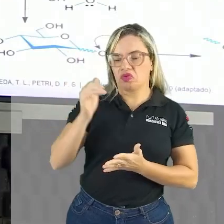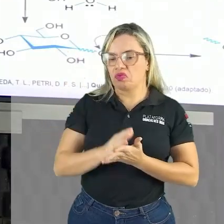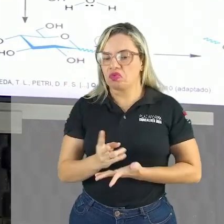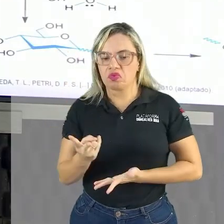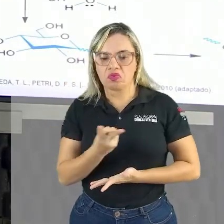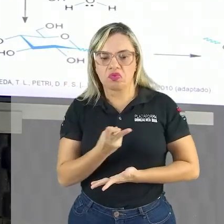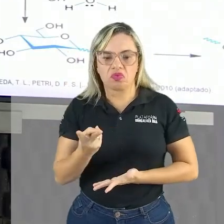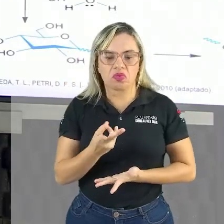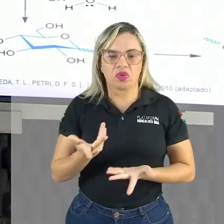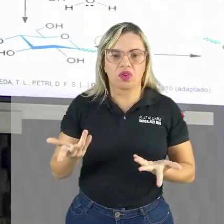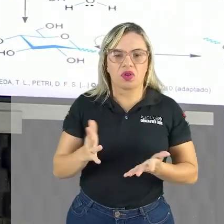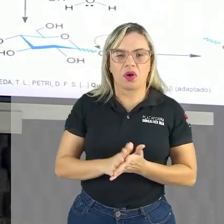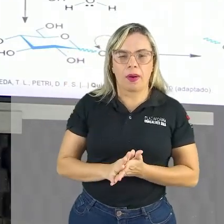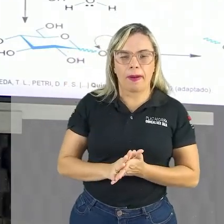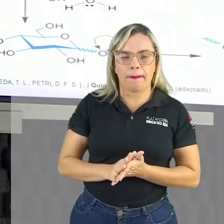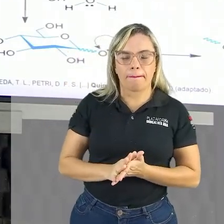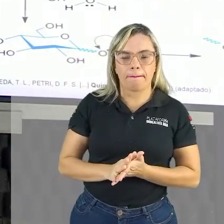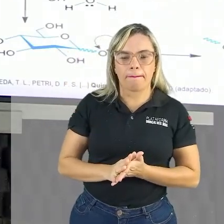Vem.